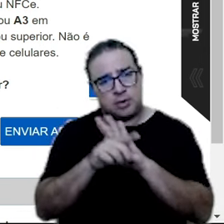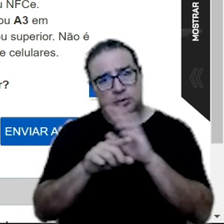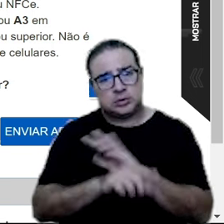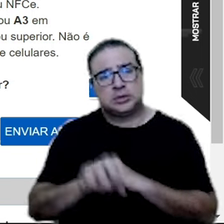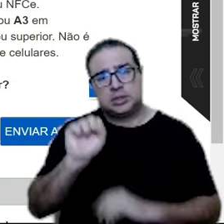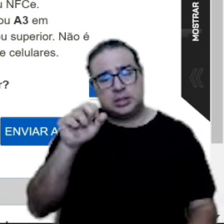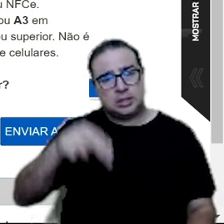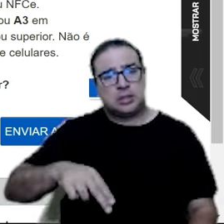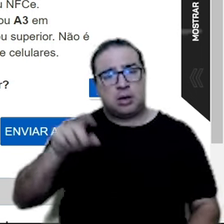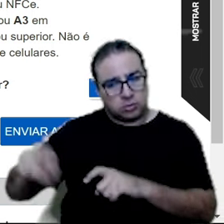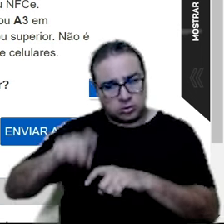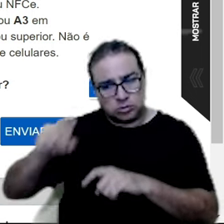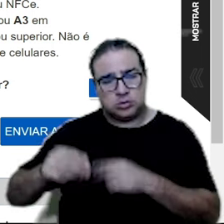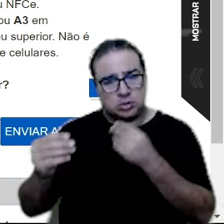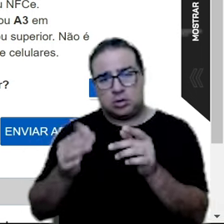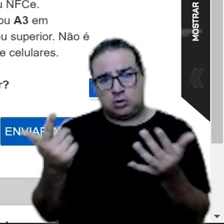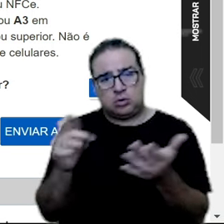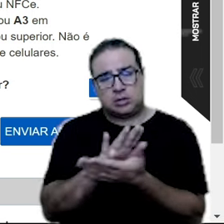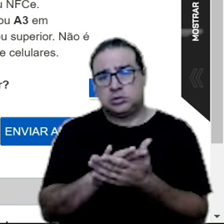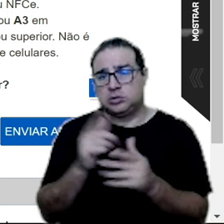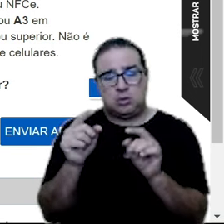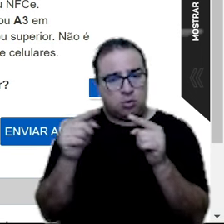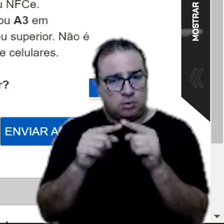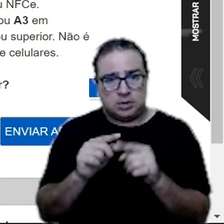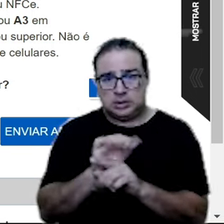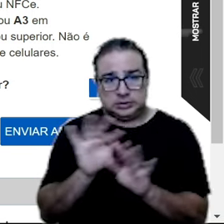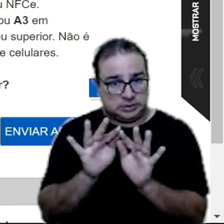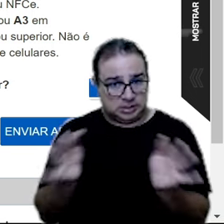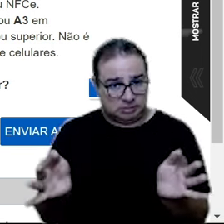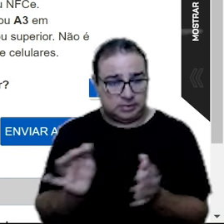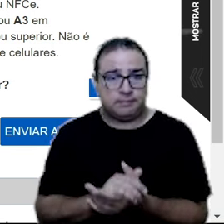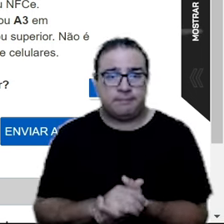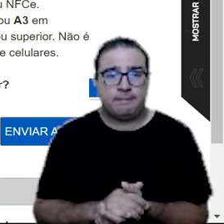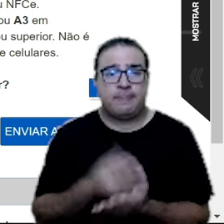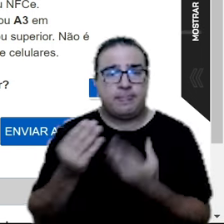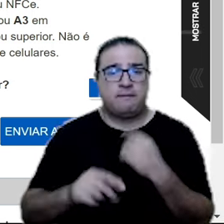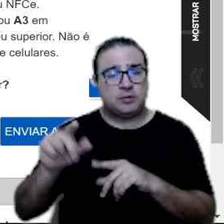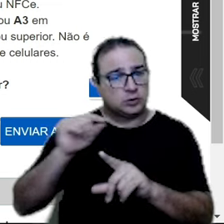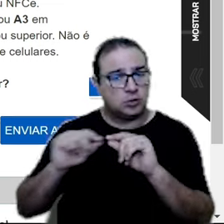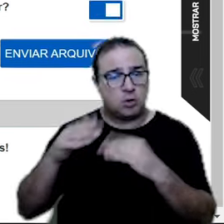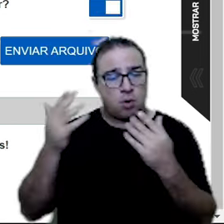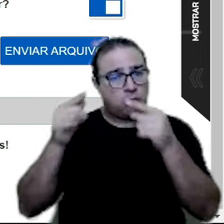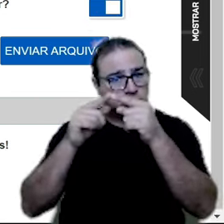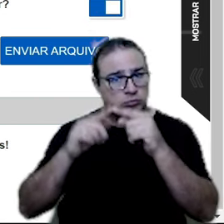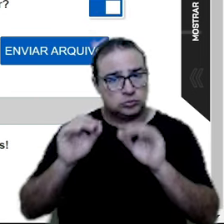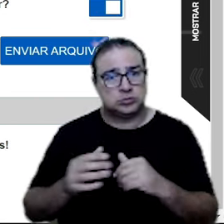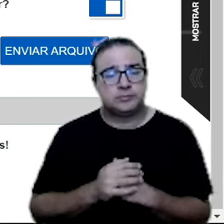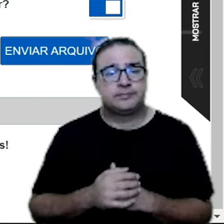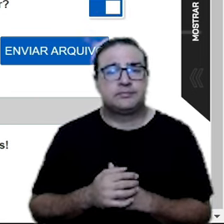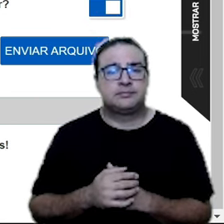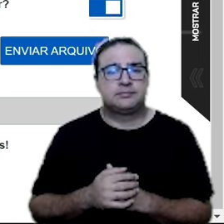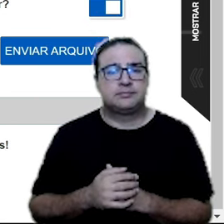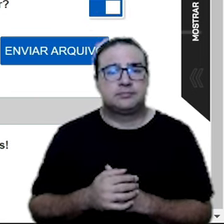optante do simples e vê se seu protal tá lá enquadrado se não tiver não é é simples assim e aí vai selecionar a opção